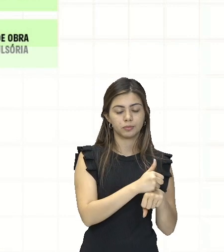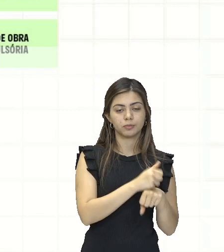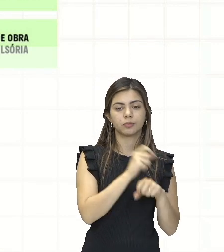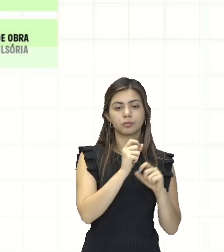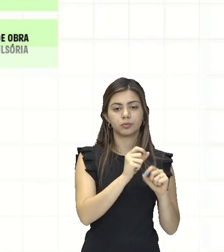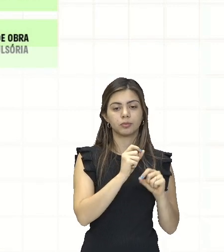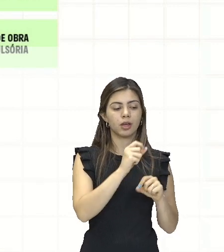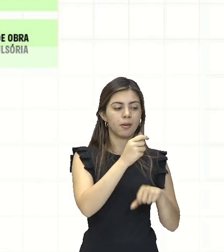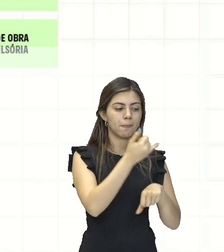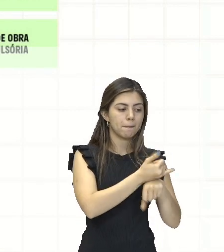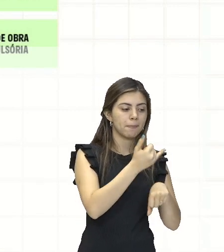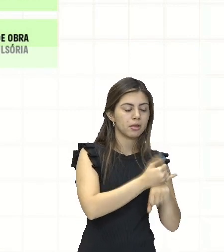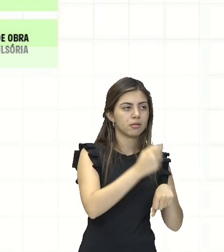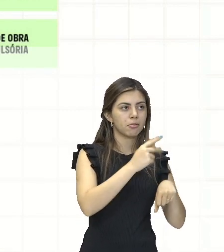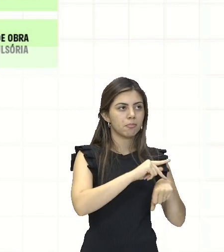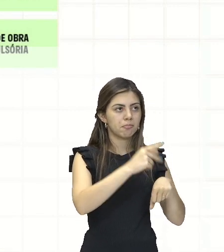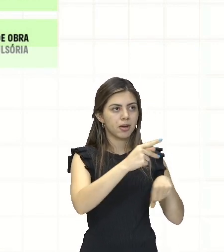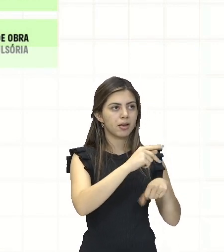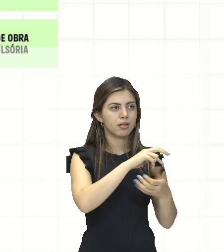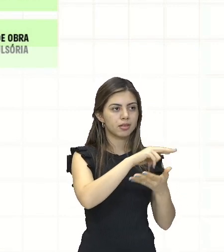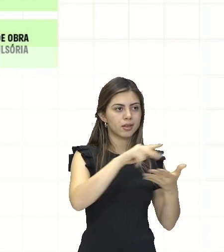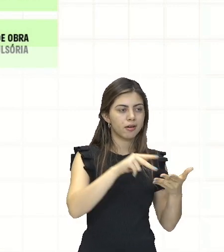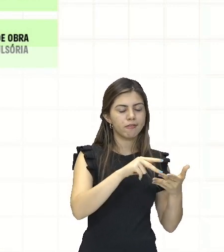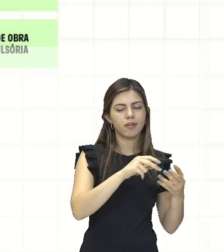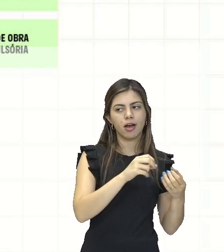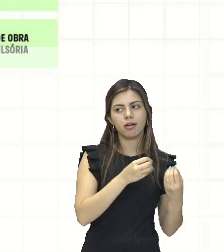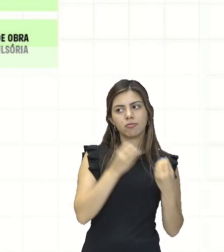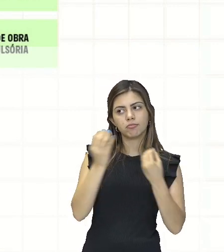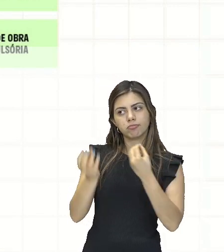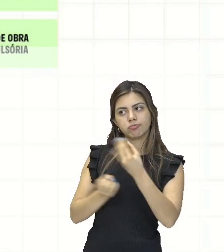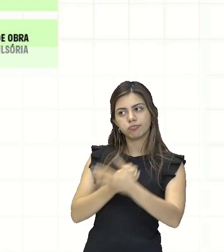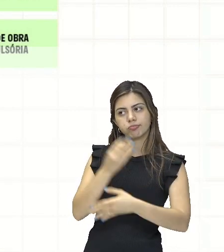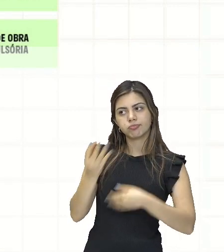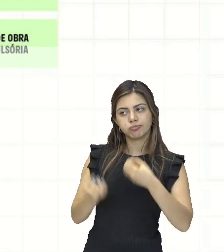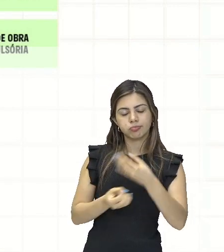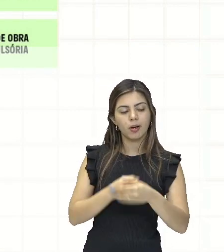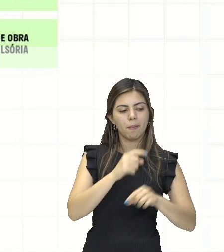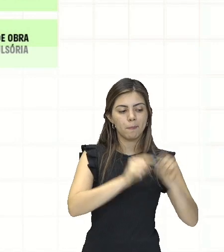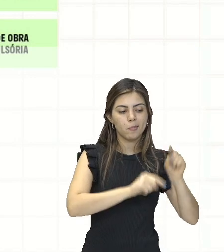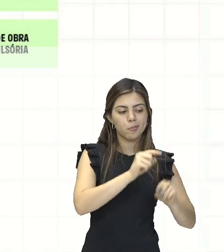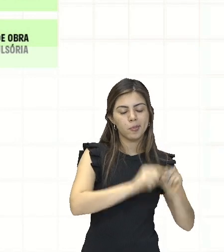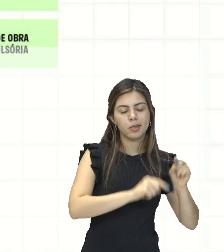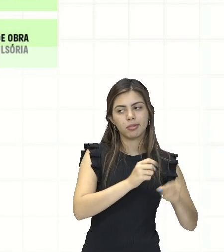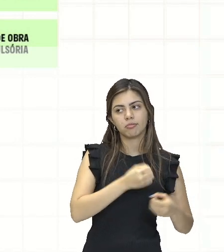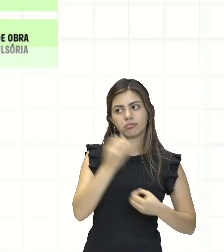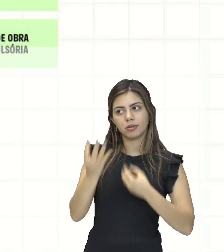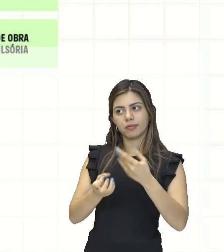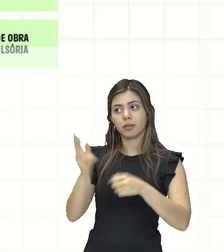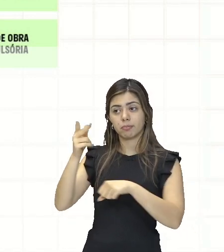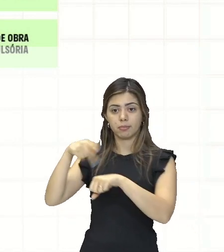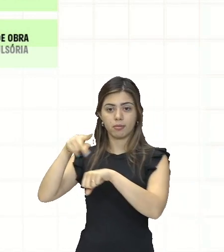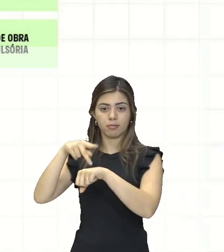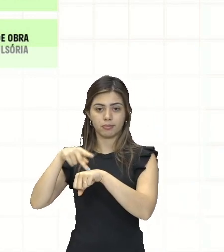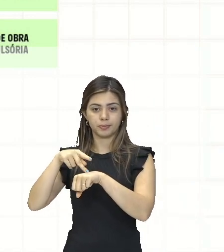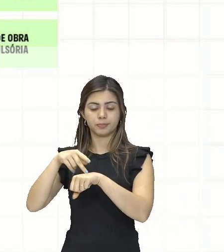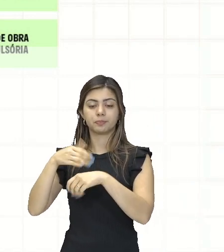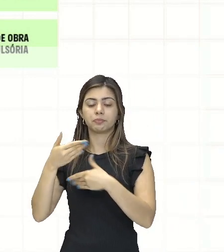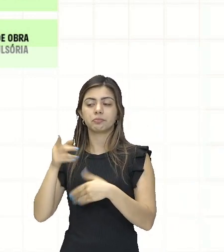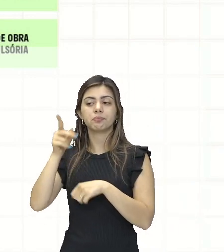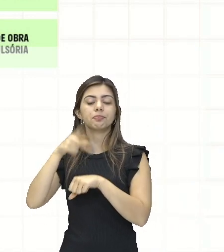fornecia metais preciosos e gêneros tropicais e matéria-prima para a metrópole, e a